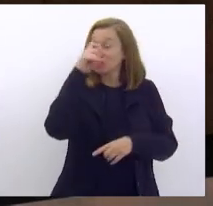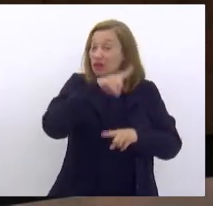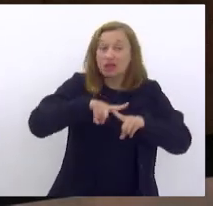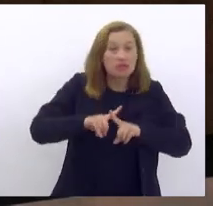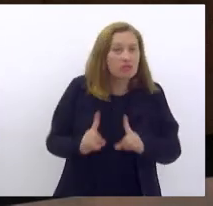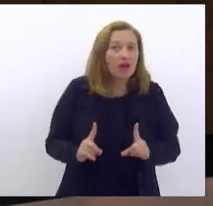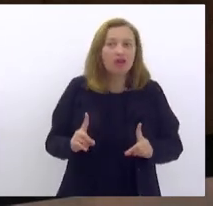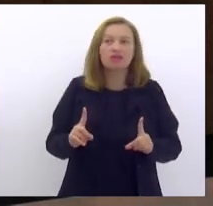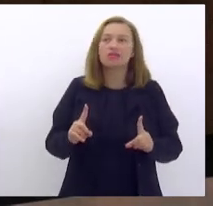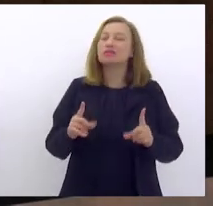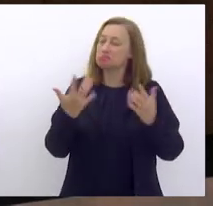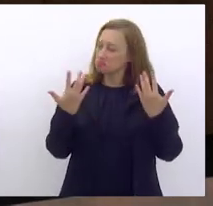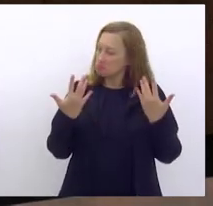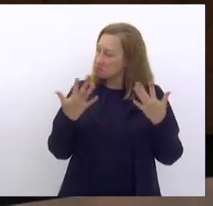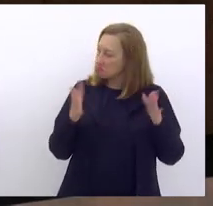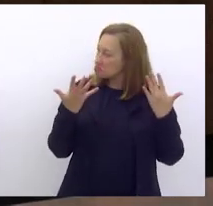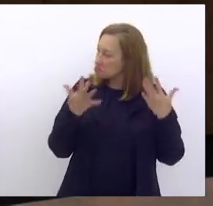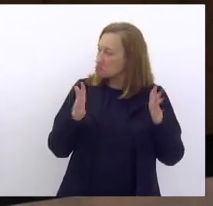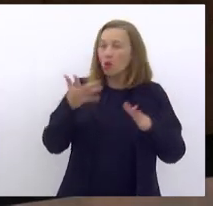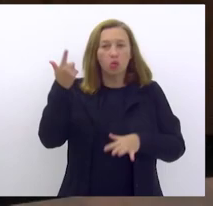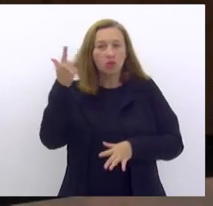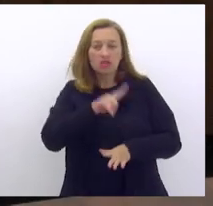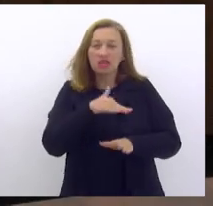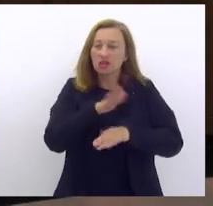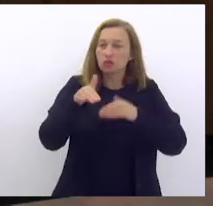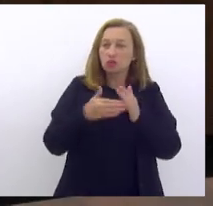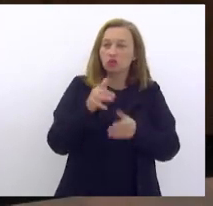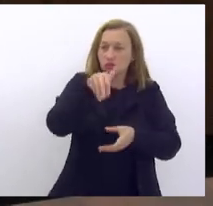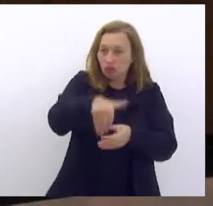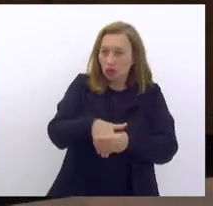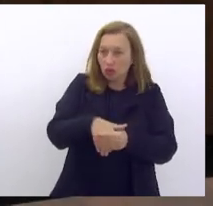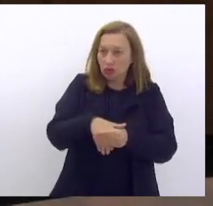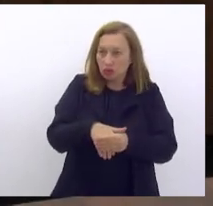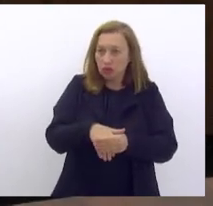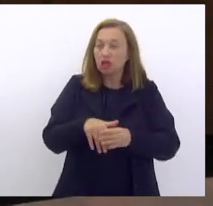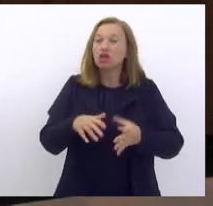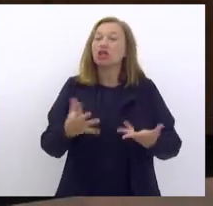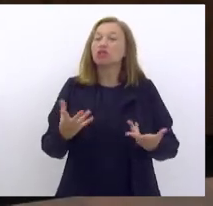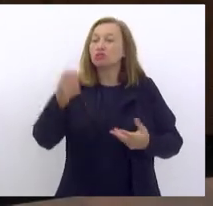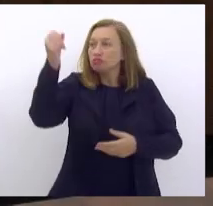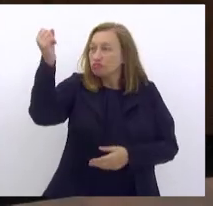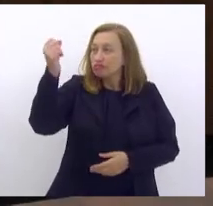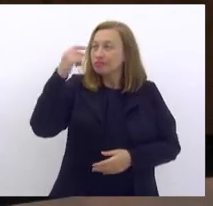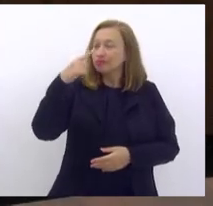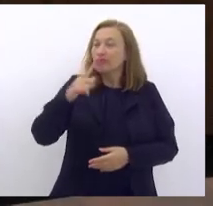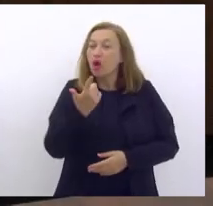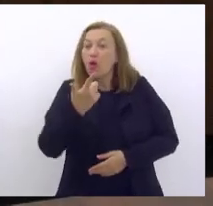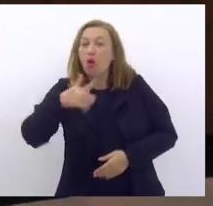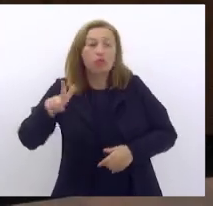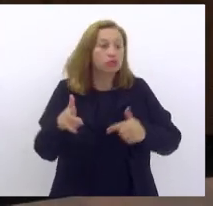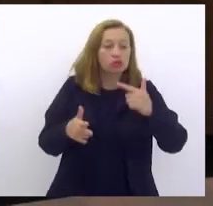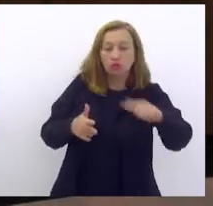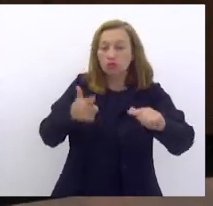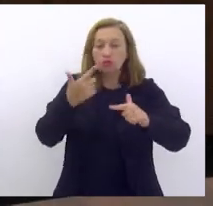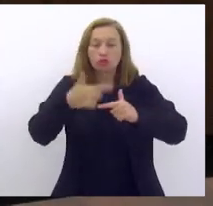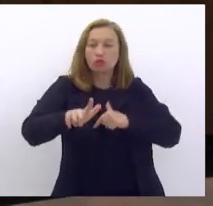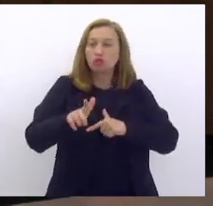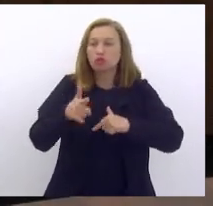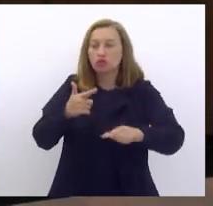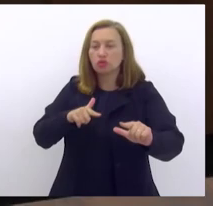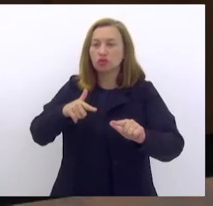que se consegue uma unanimidade. Que esse caso nos inspire para outras